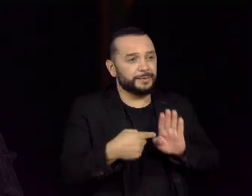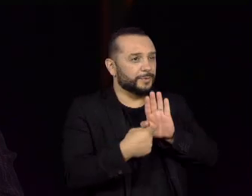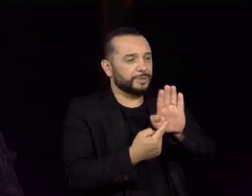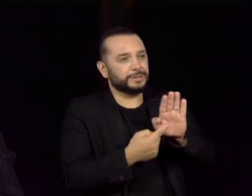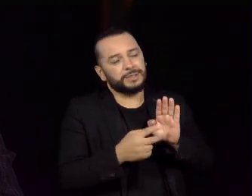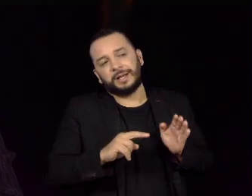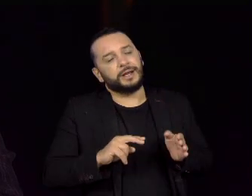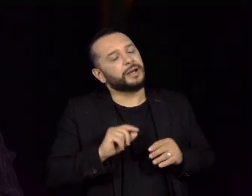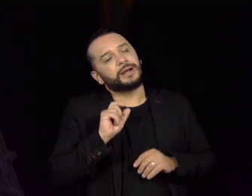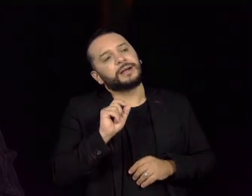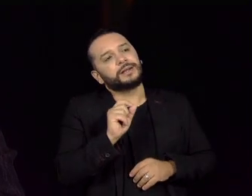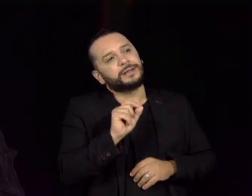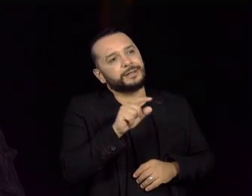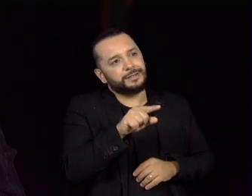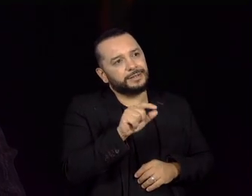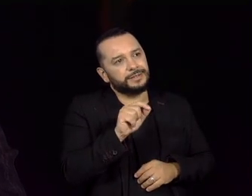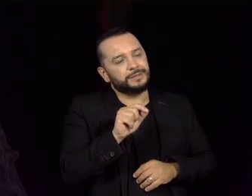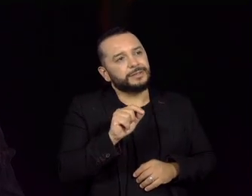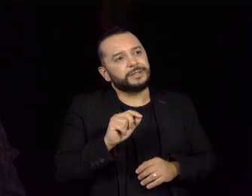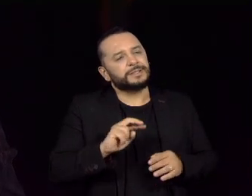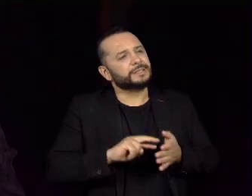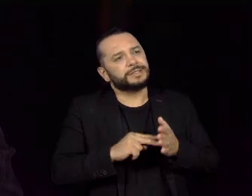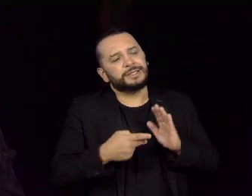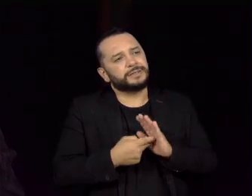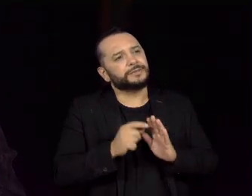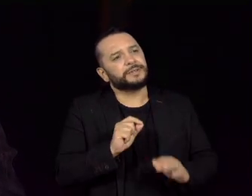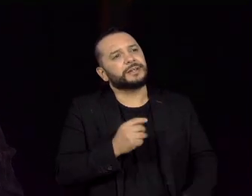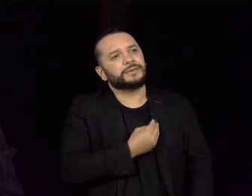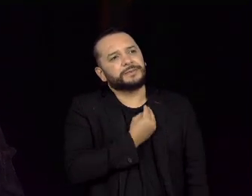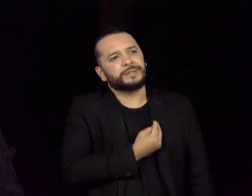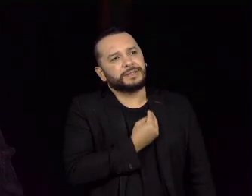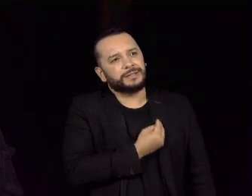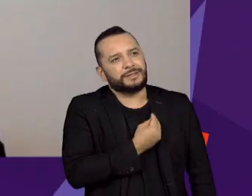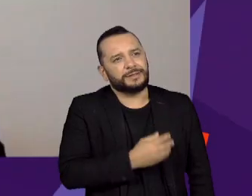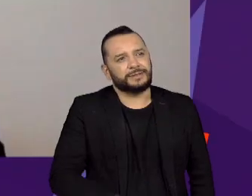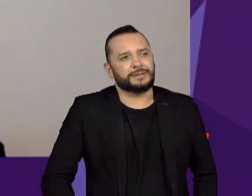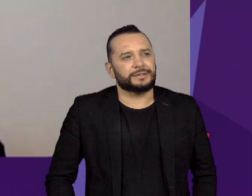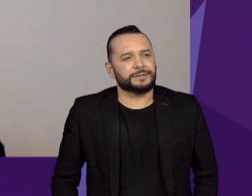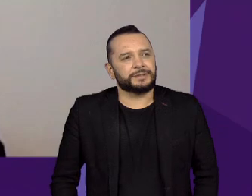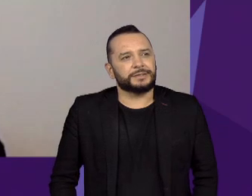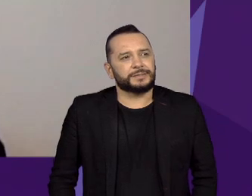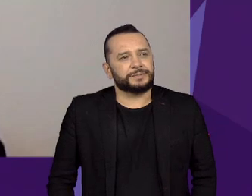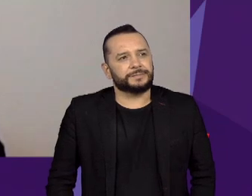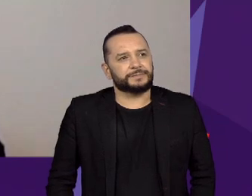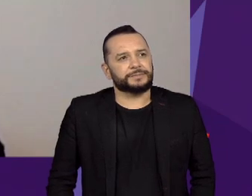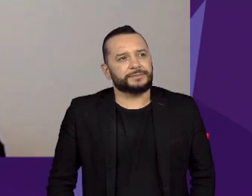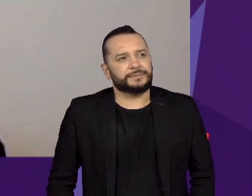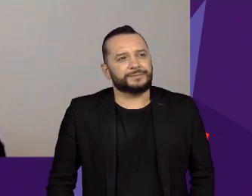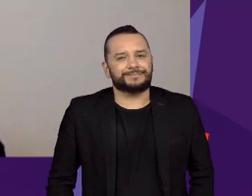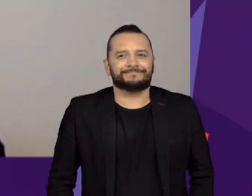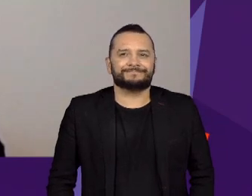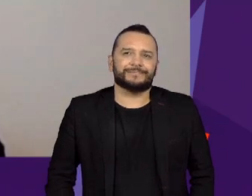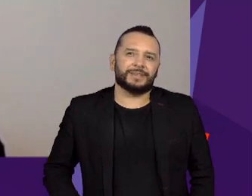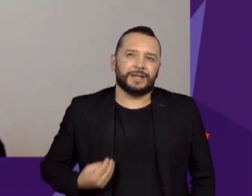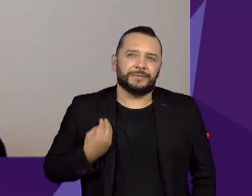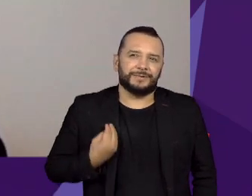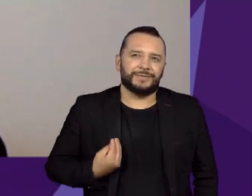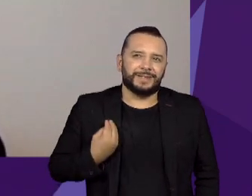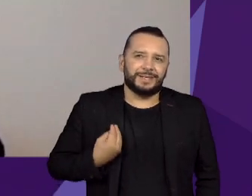nesse programa o que é a vida. A vida?